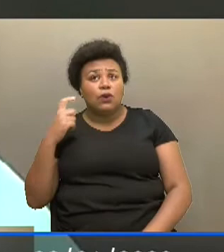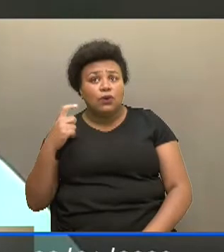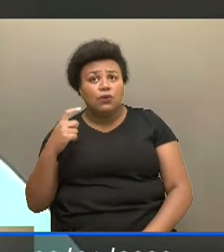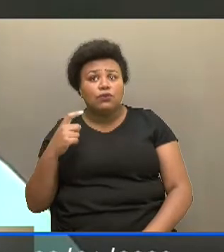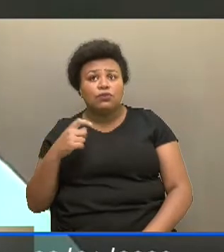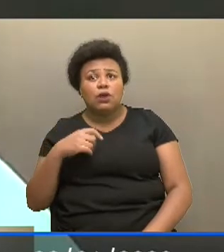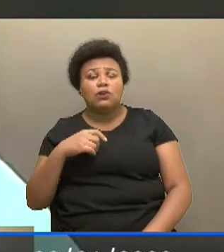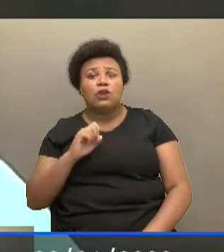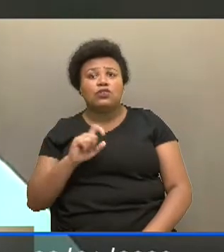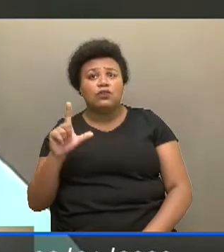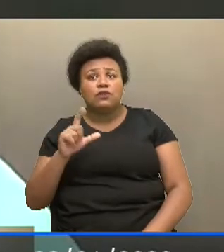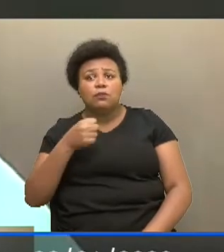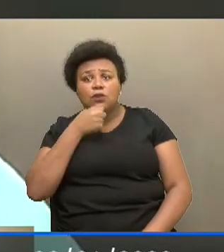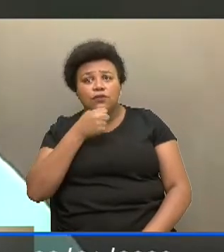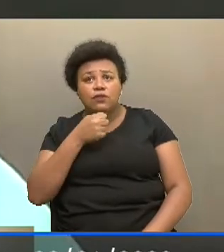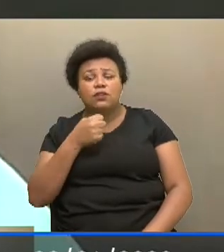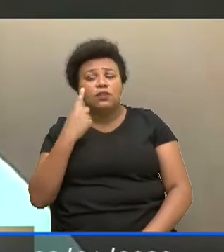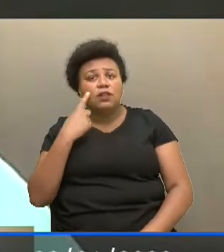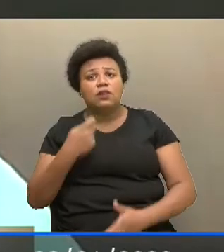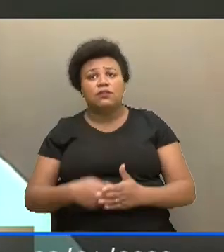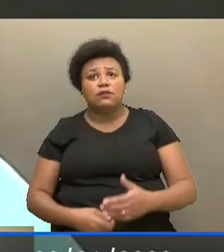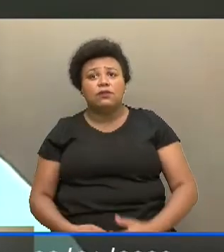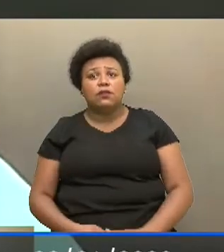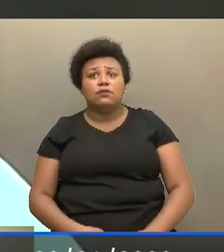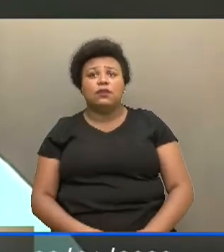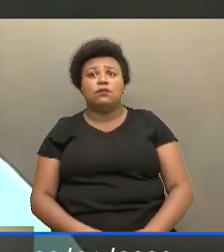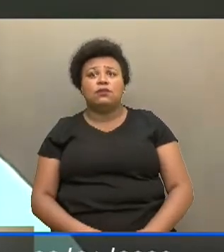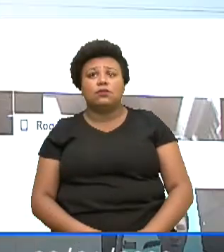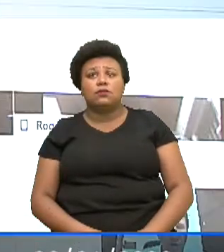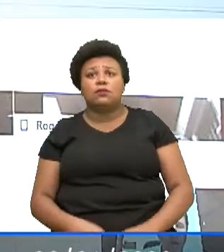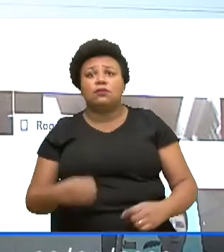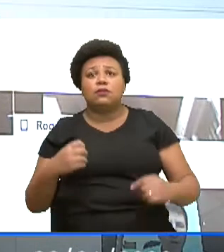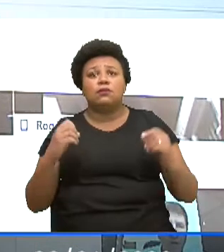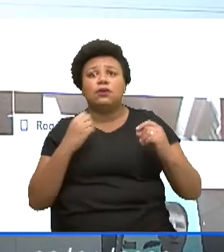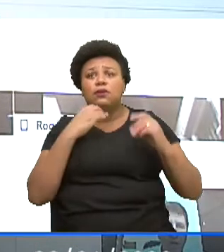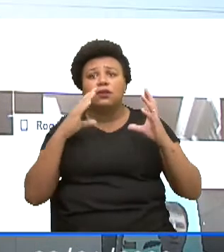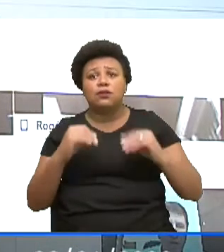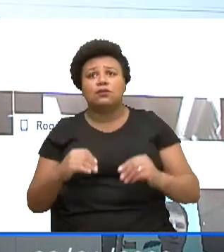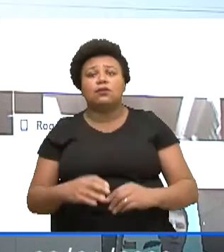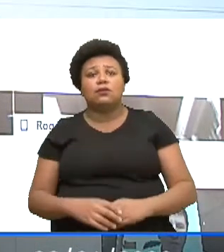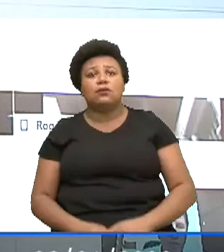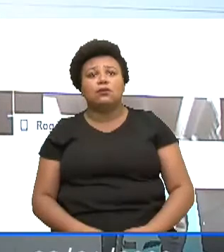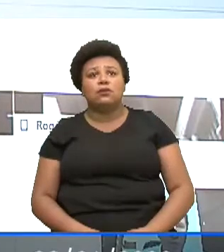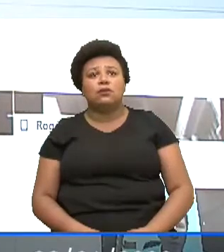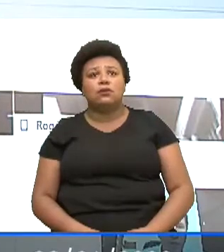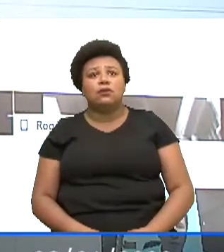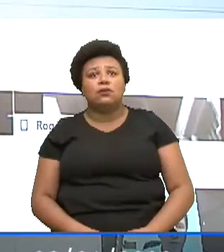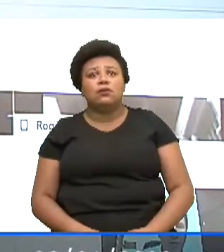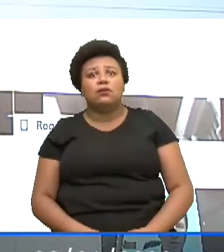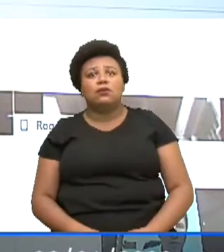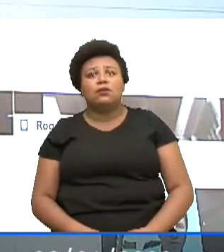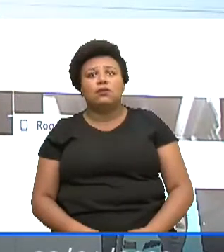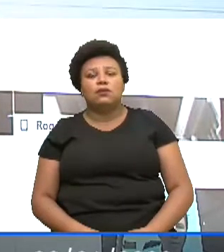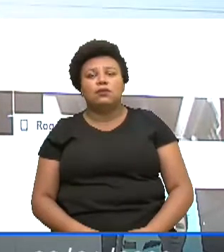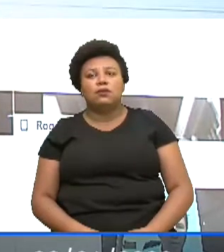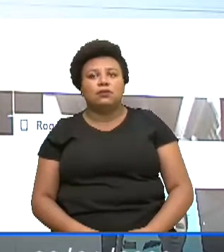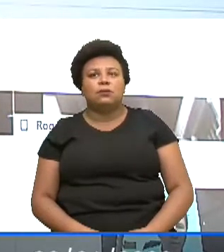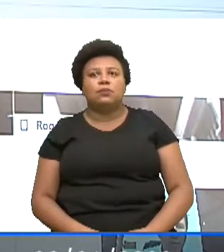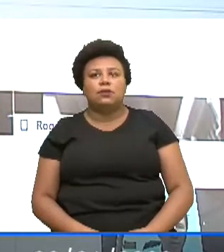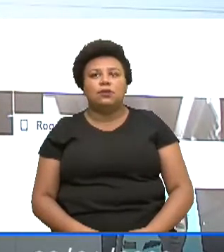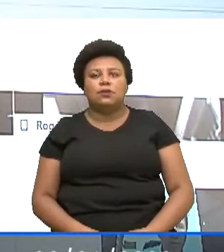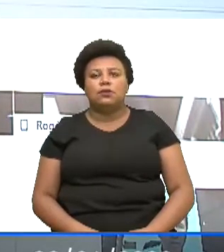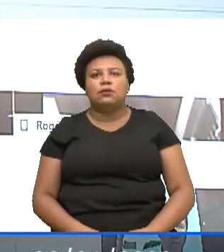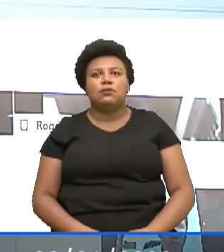microfone, Paulo. Tenta aí, vamos lá. Boa noite. Boa noite. Agora sim. Noite, muito bem. Todos, então.